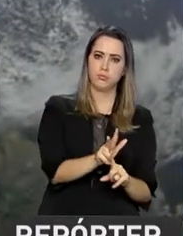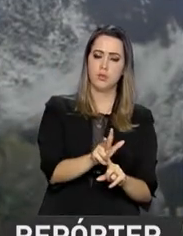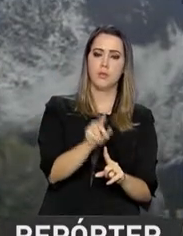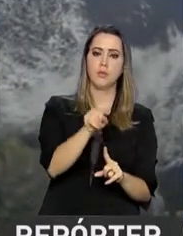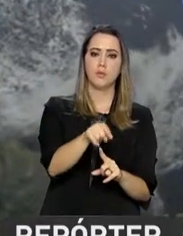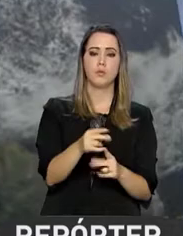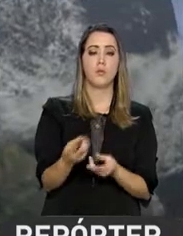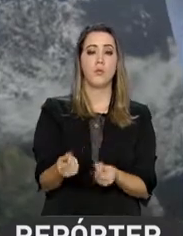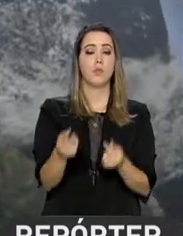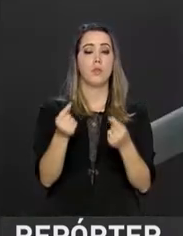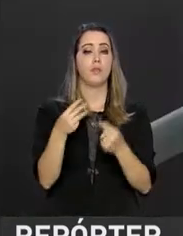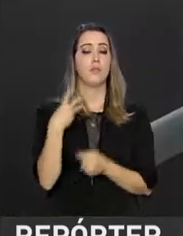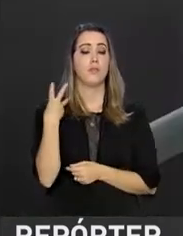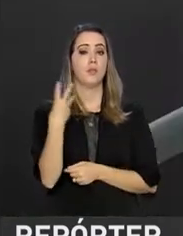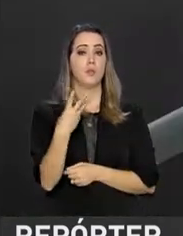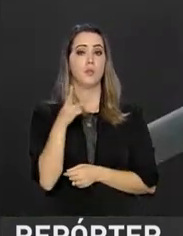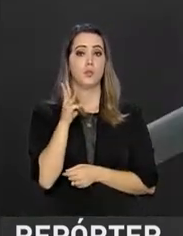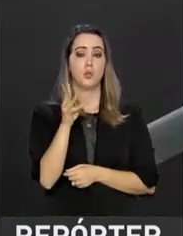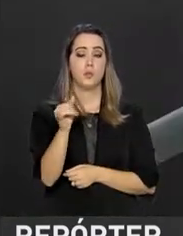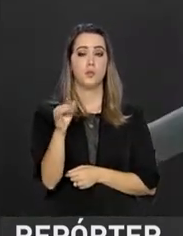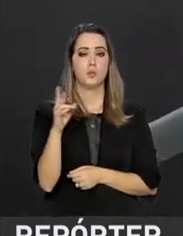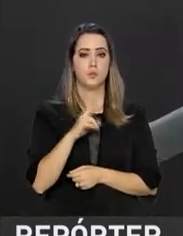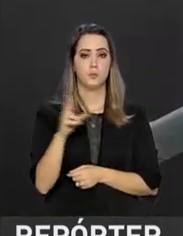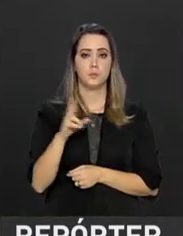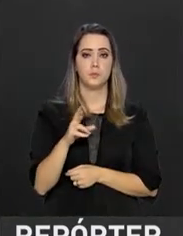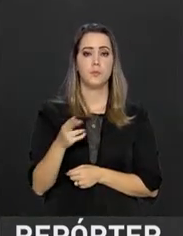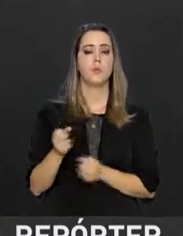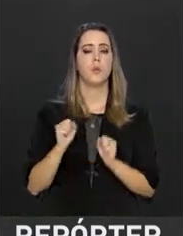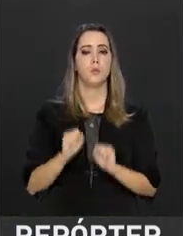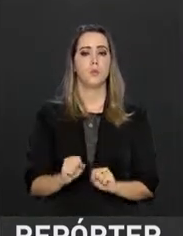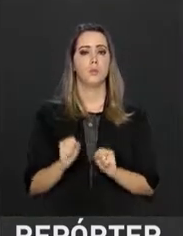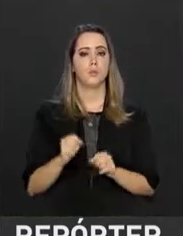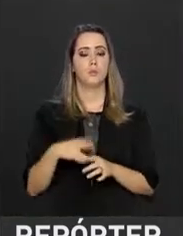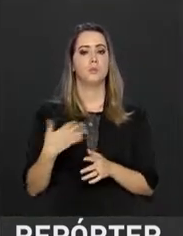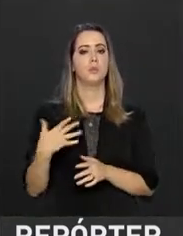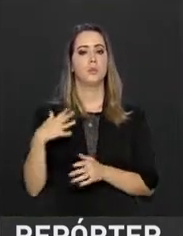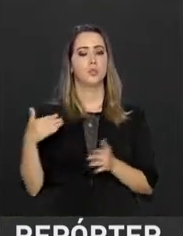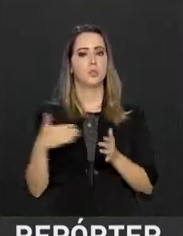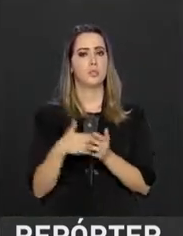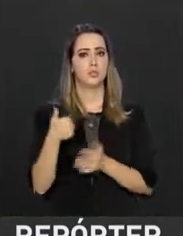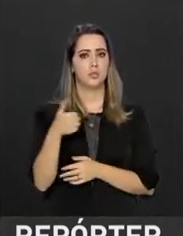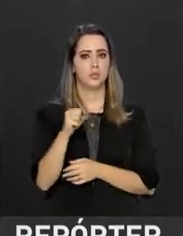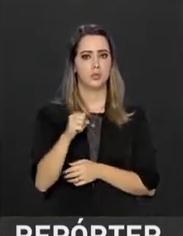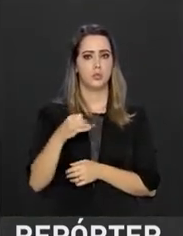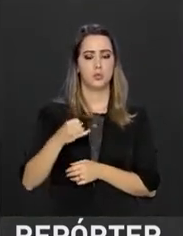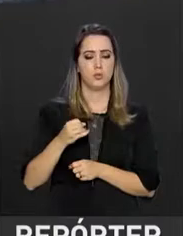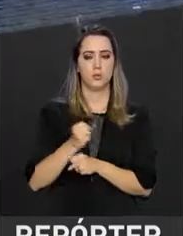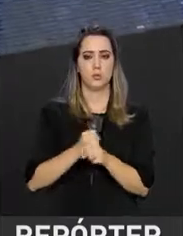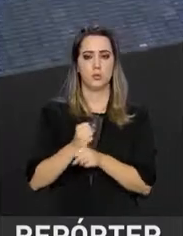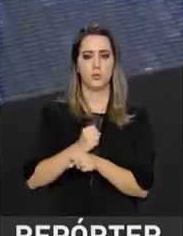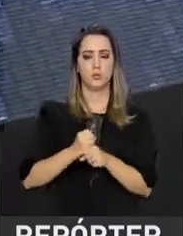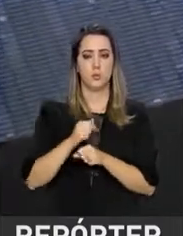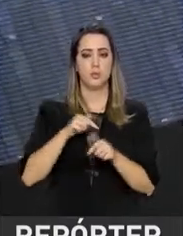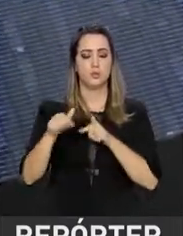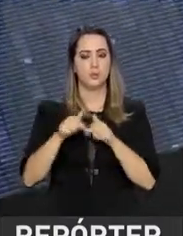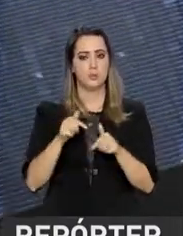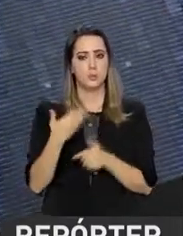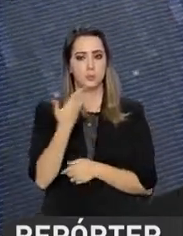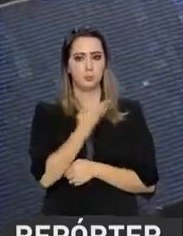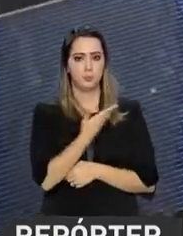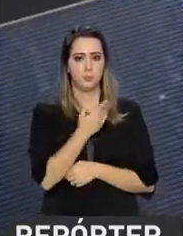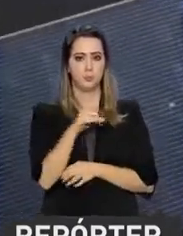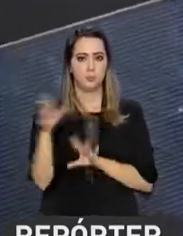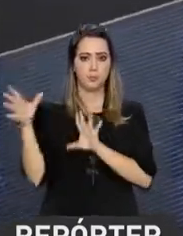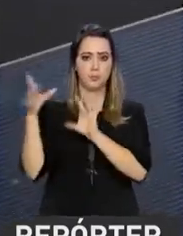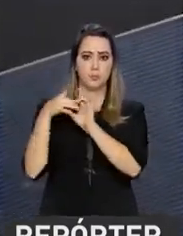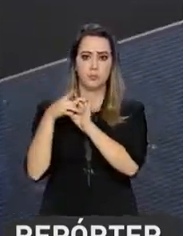Com um custo de 3 bilhões de reais e capacidade para operar por até 18 anos, é ele que vai promover a